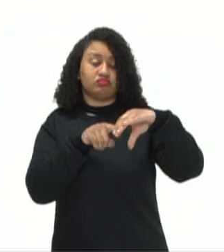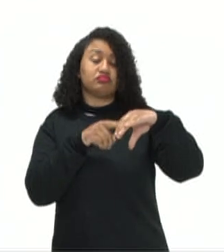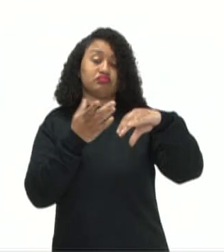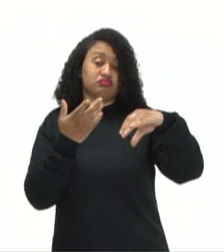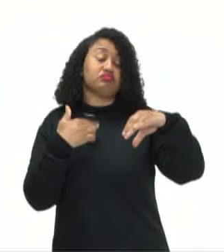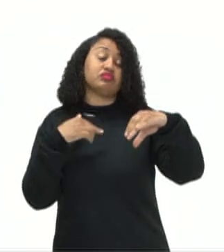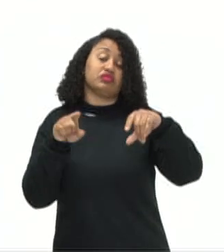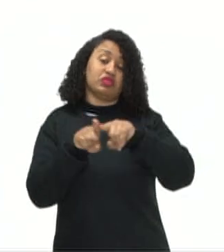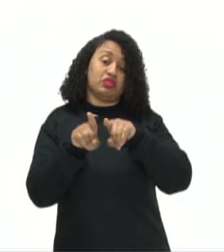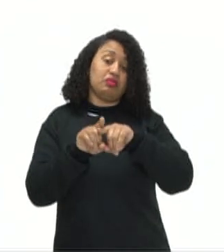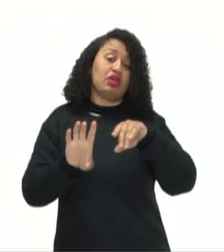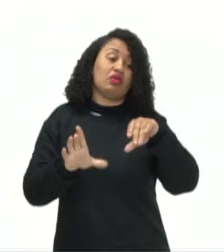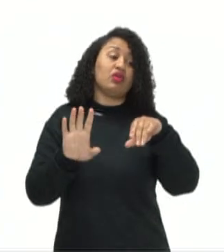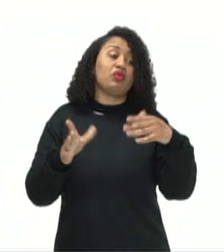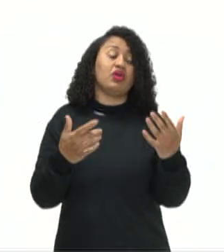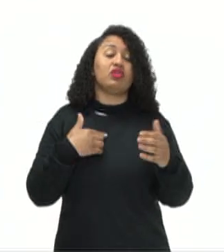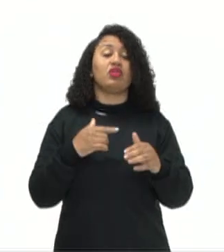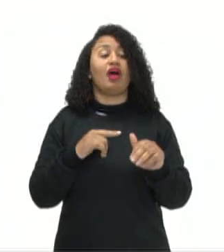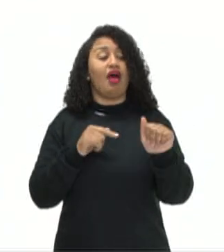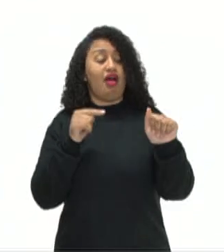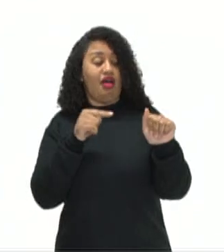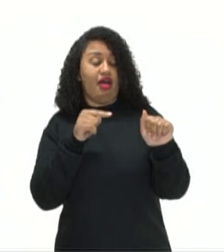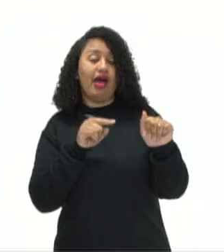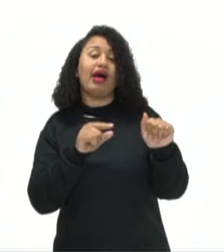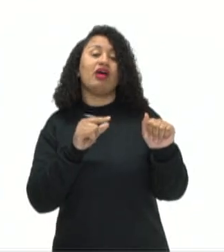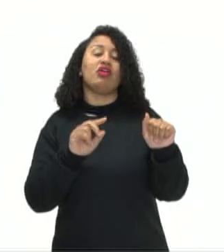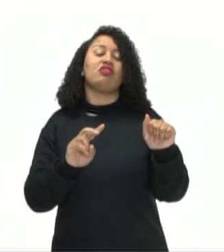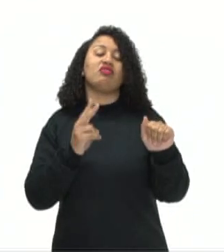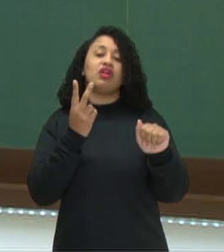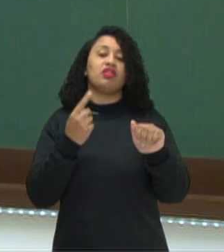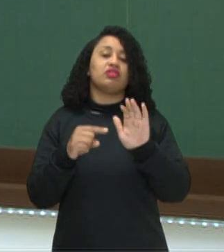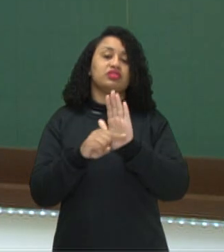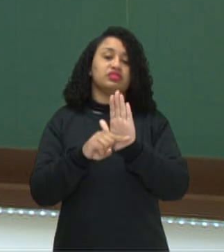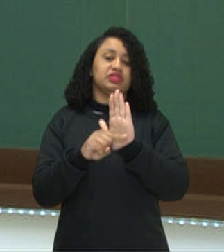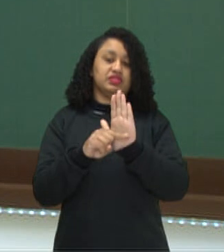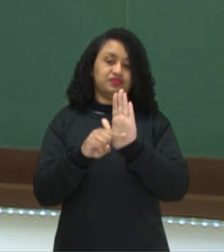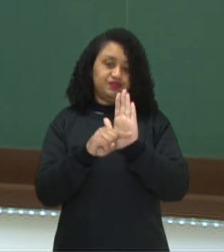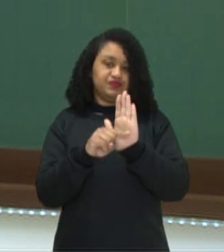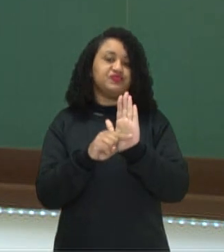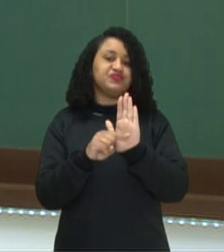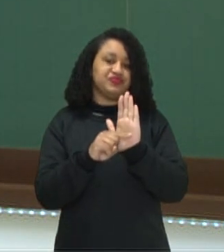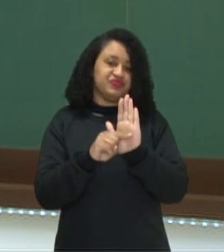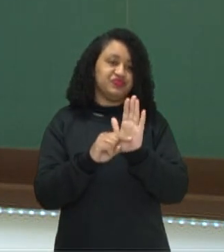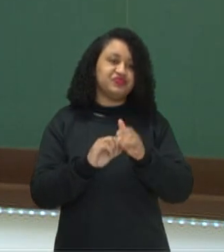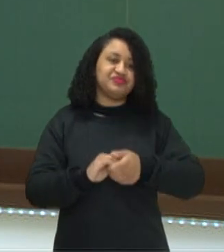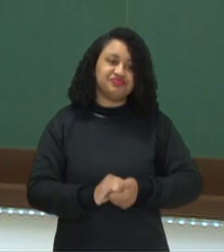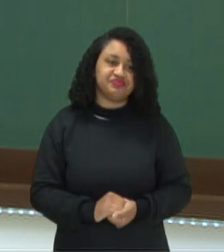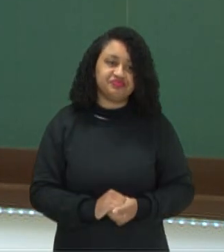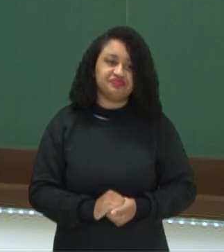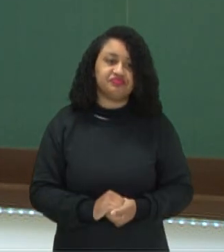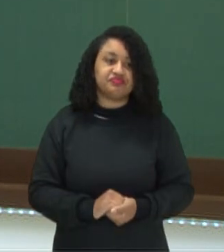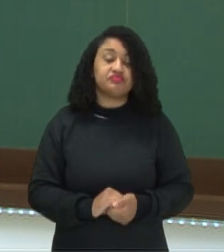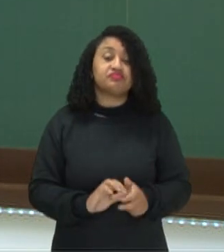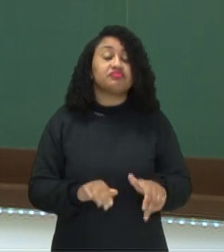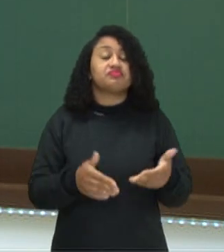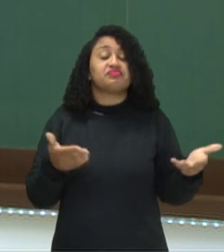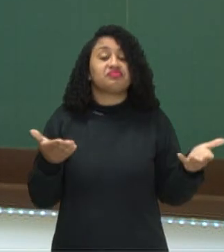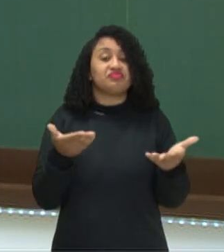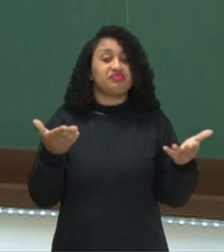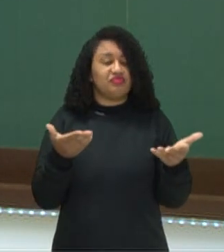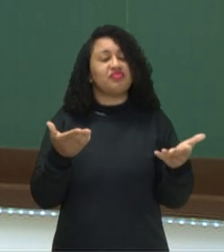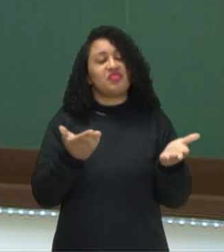Isso acontece quando o valor de A é menor do que zero, ou seja, o nosso A é negativo, certo? Então,